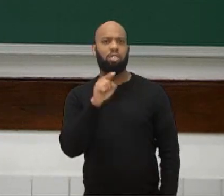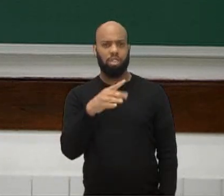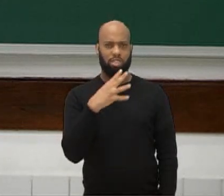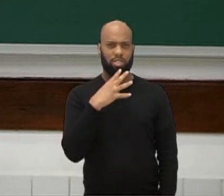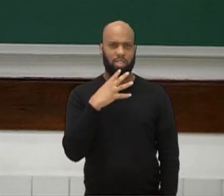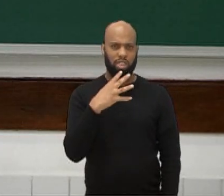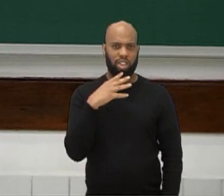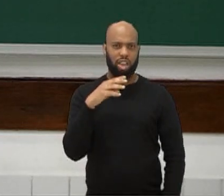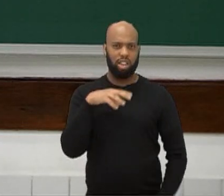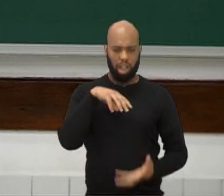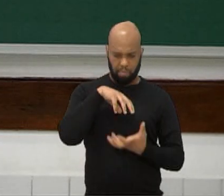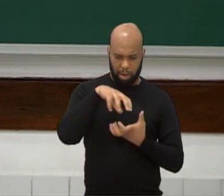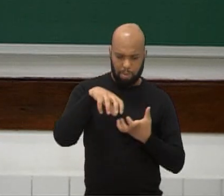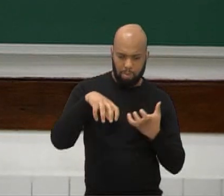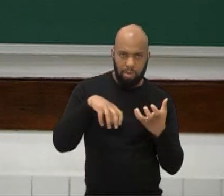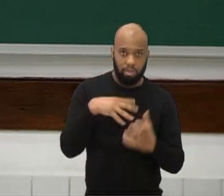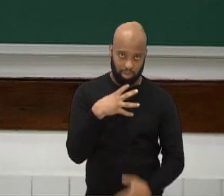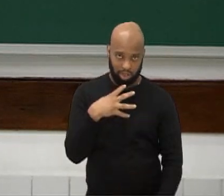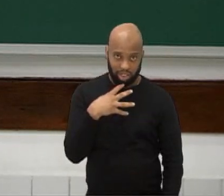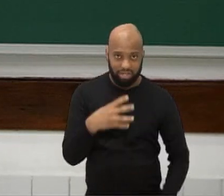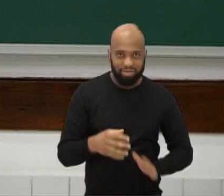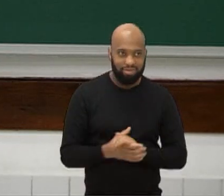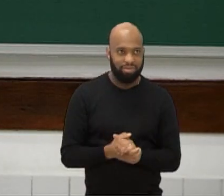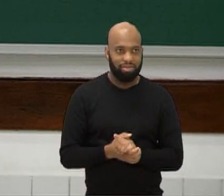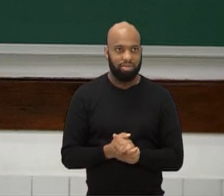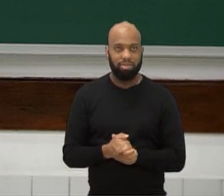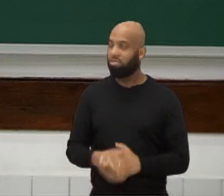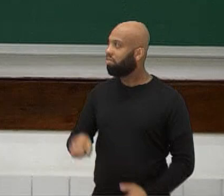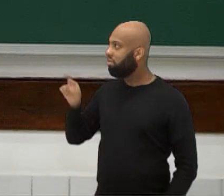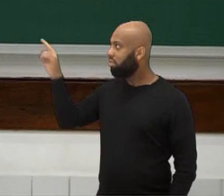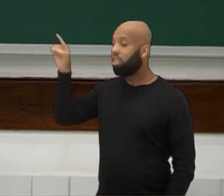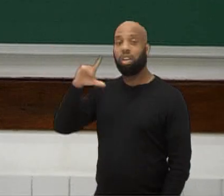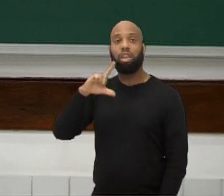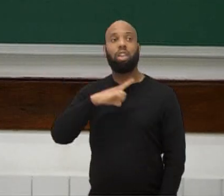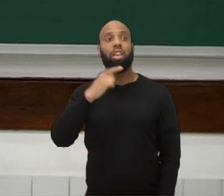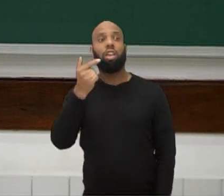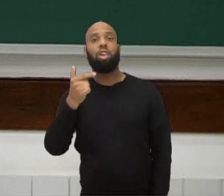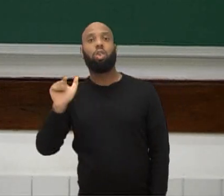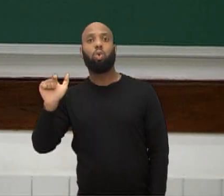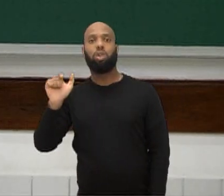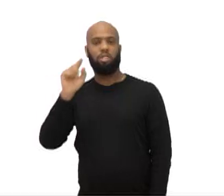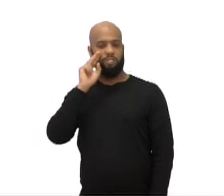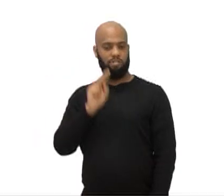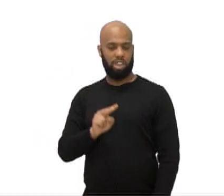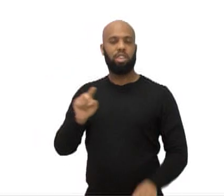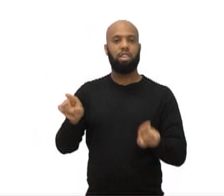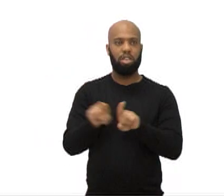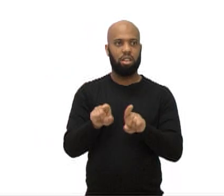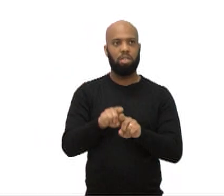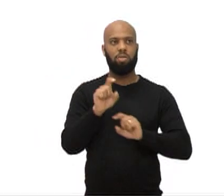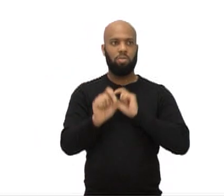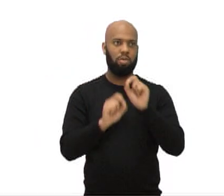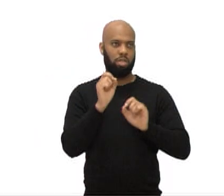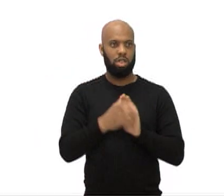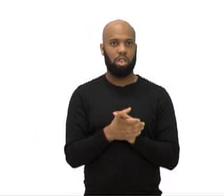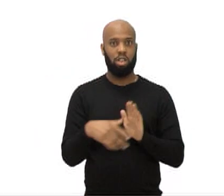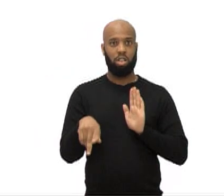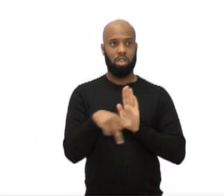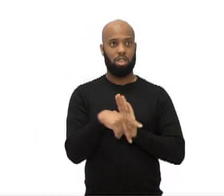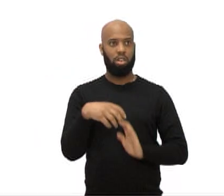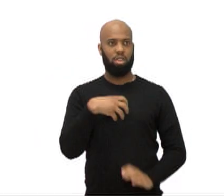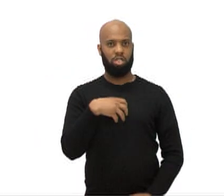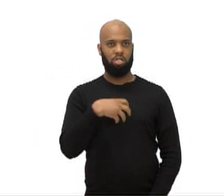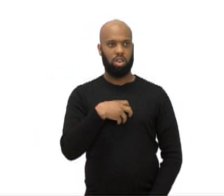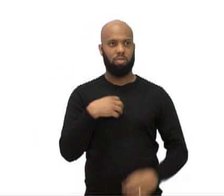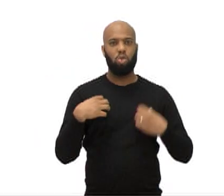dessa revolta? Tá? E aqui uma outra visão, certo? Dessa